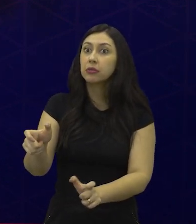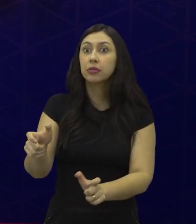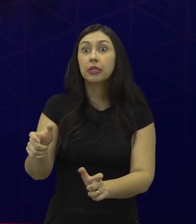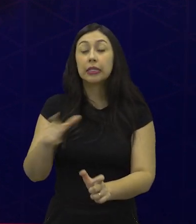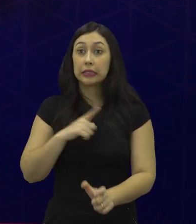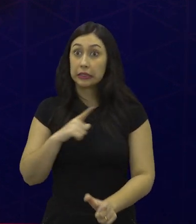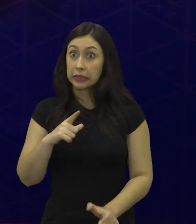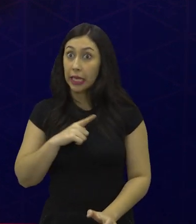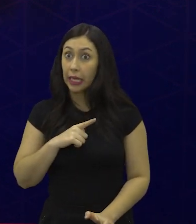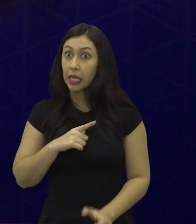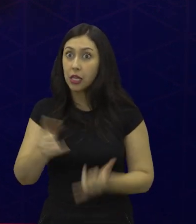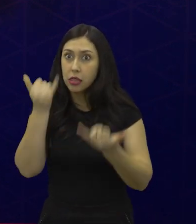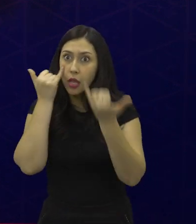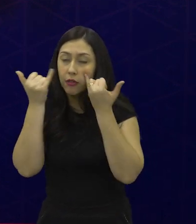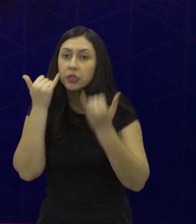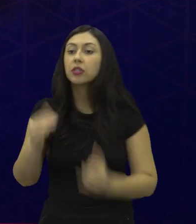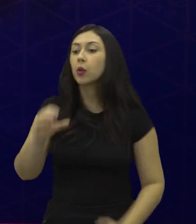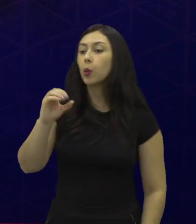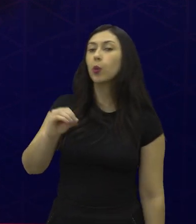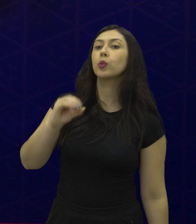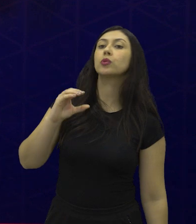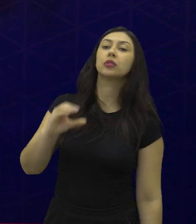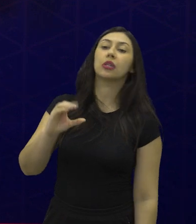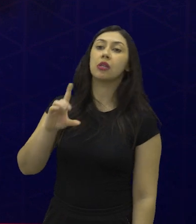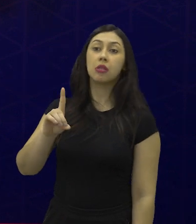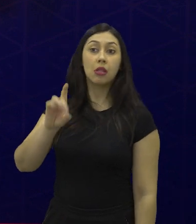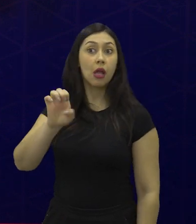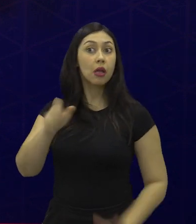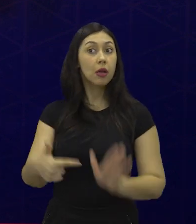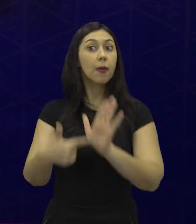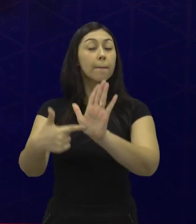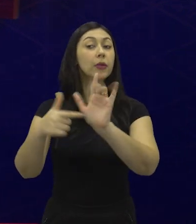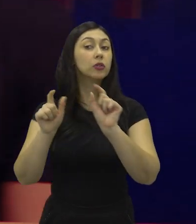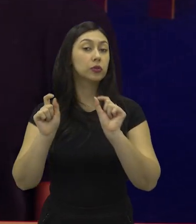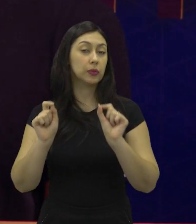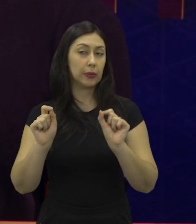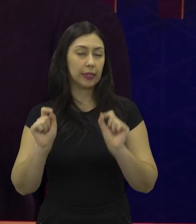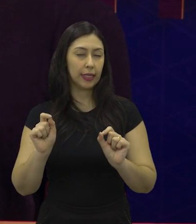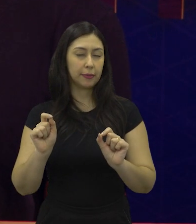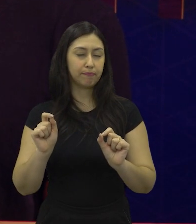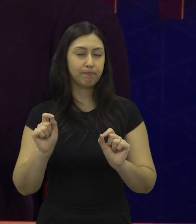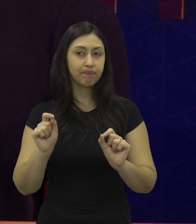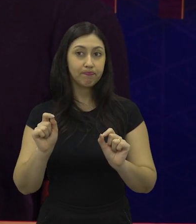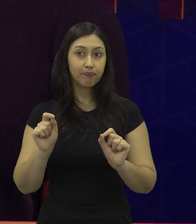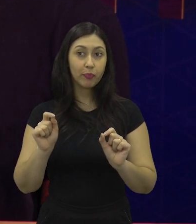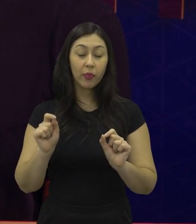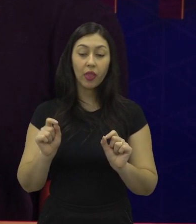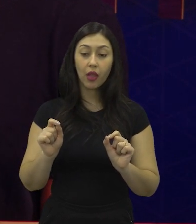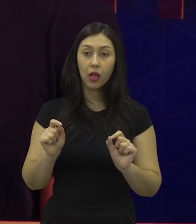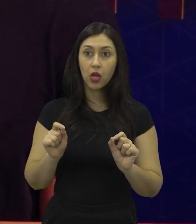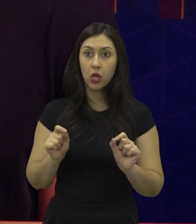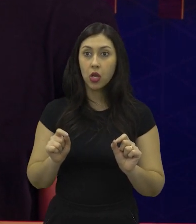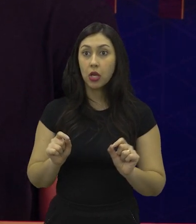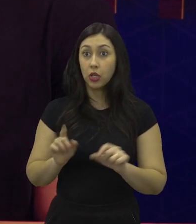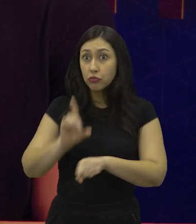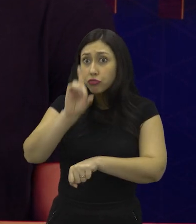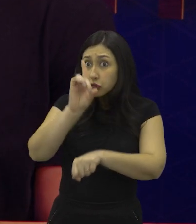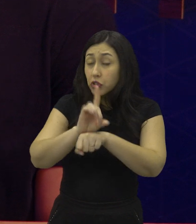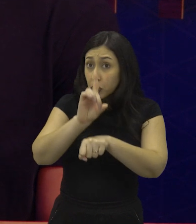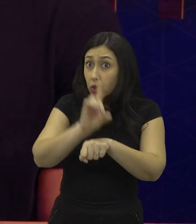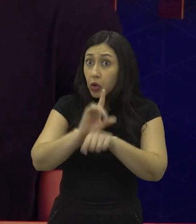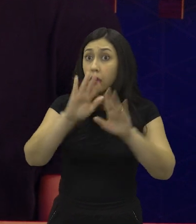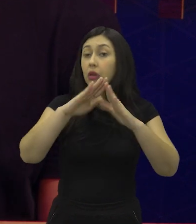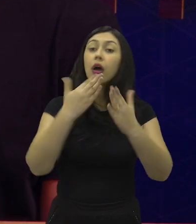alguns dados da OCDE que apontaram assim que pelo menos 28% dos